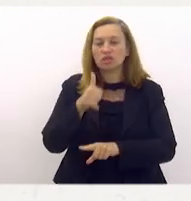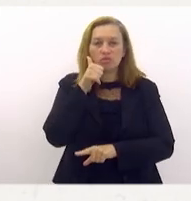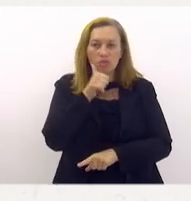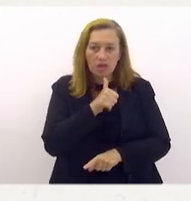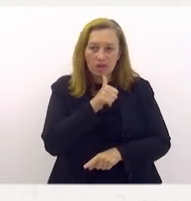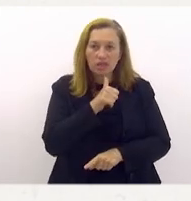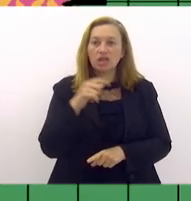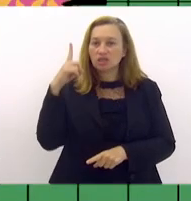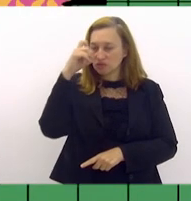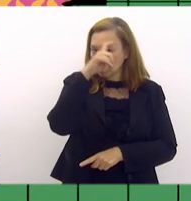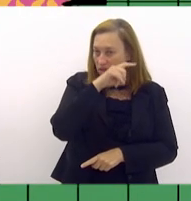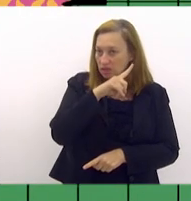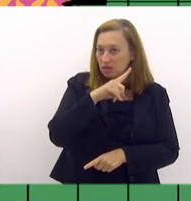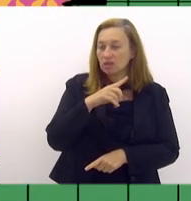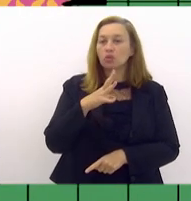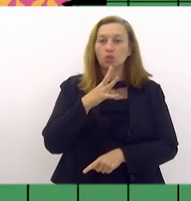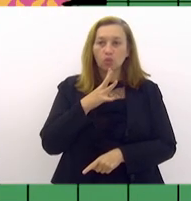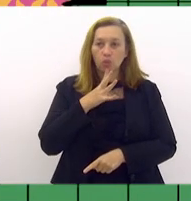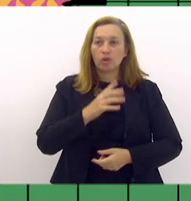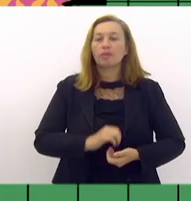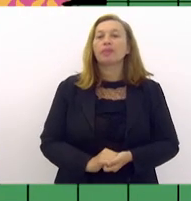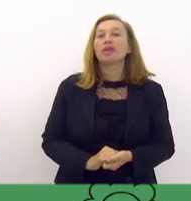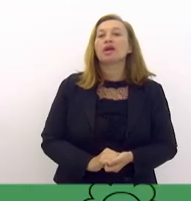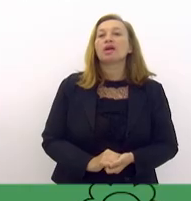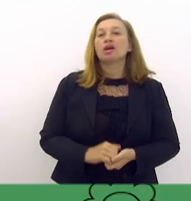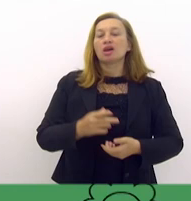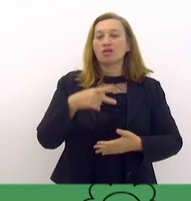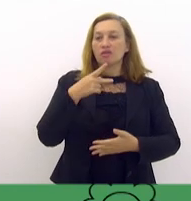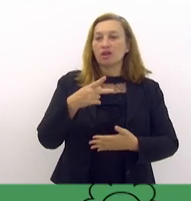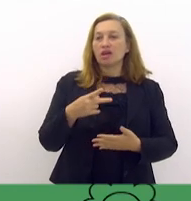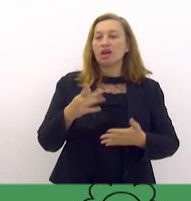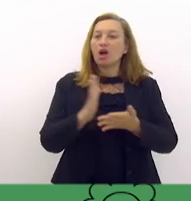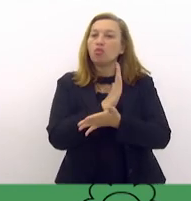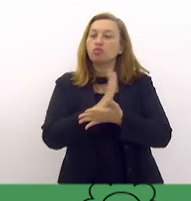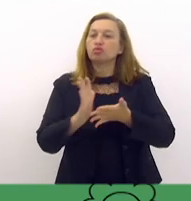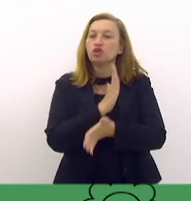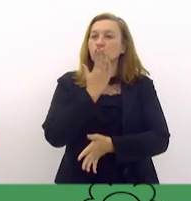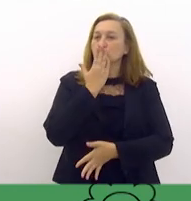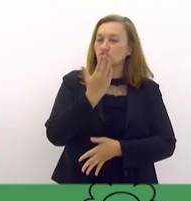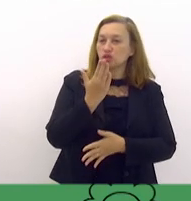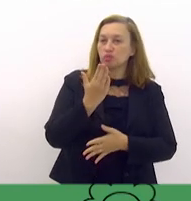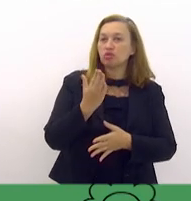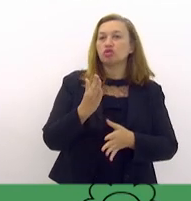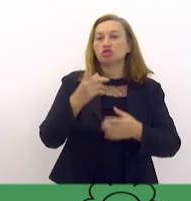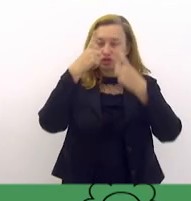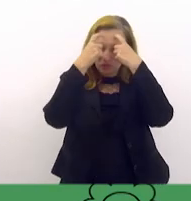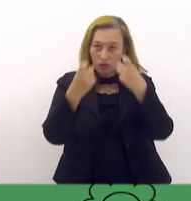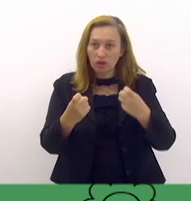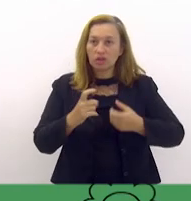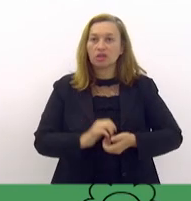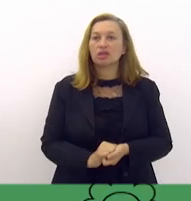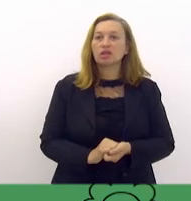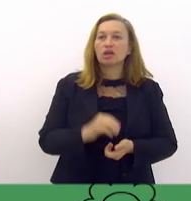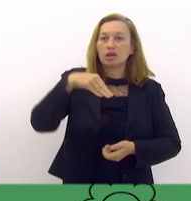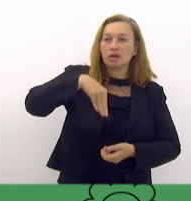mulheres e a dificuldade de se reconhecer. E aí eu trouxe alguns tipos, a própria a violência de